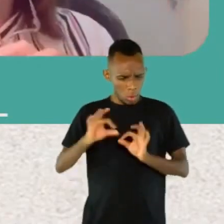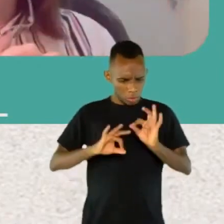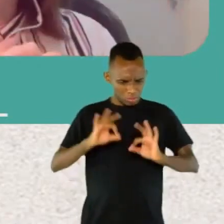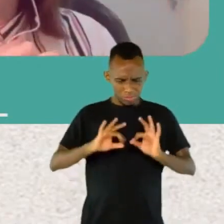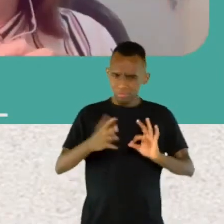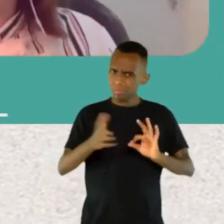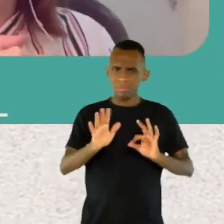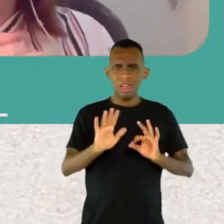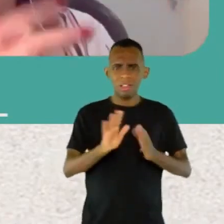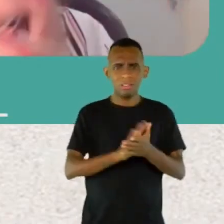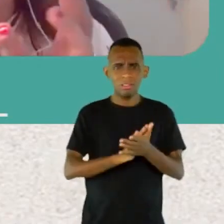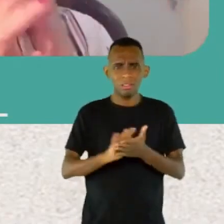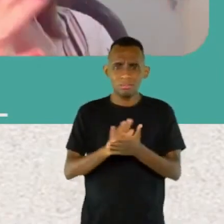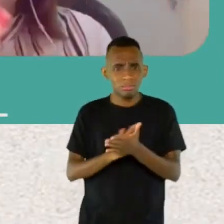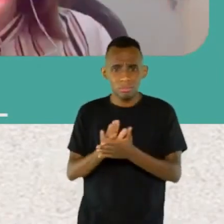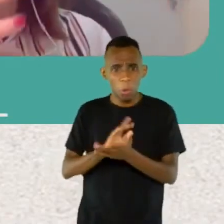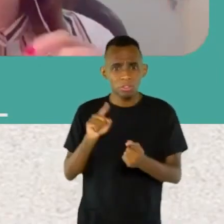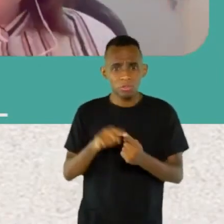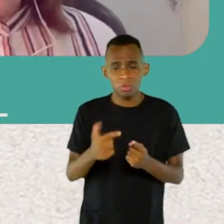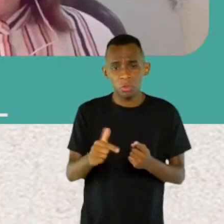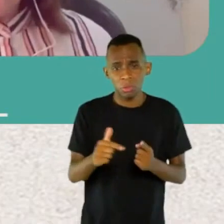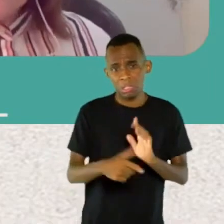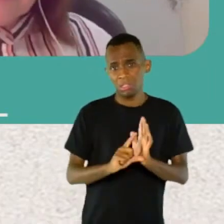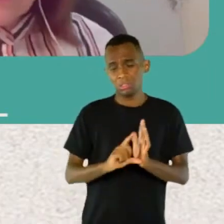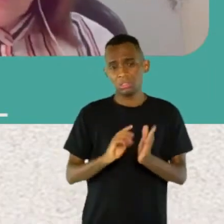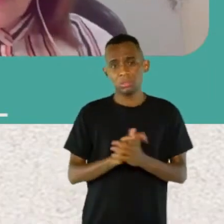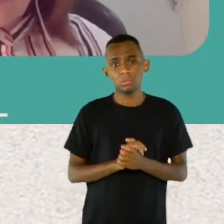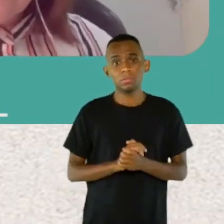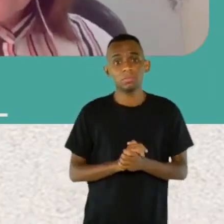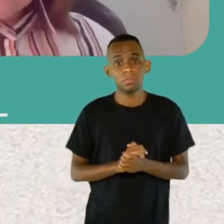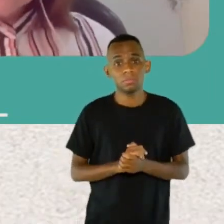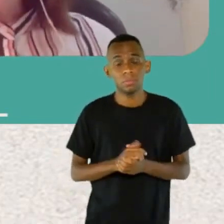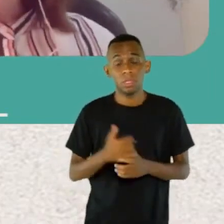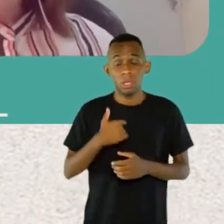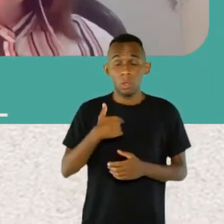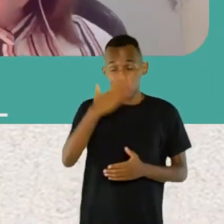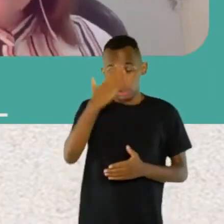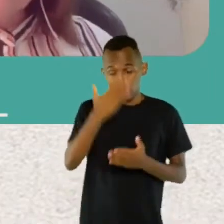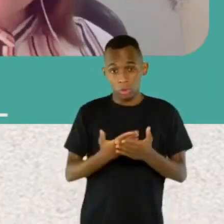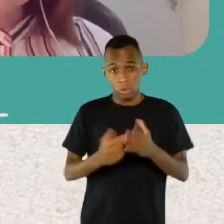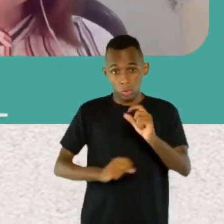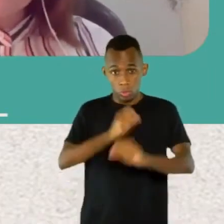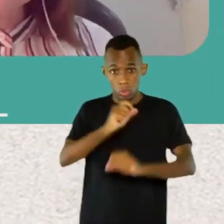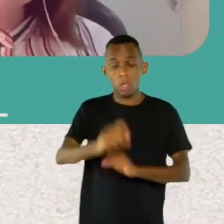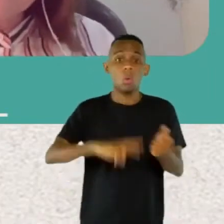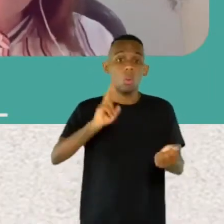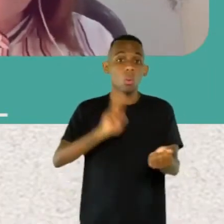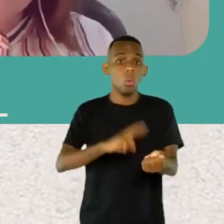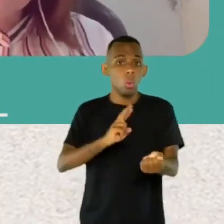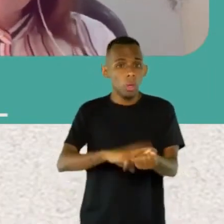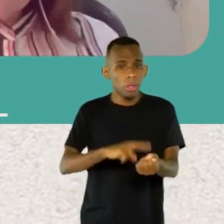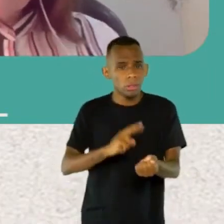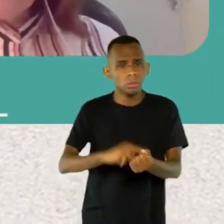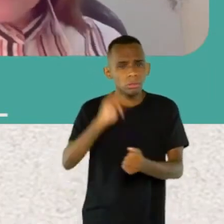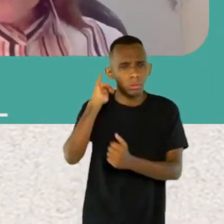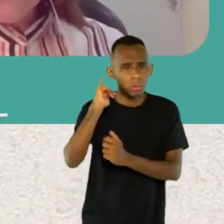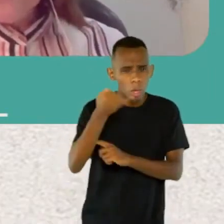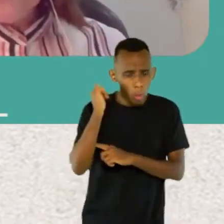é engraçado, eu costumo dizer o seguinte, que o ritmo da narrativa se dá